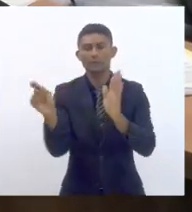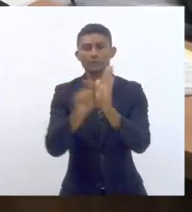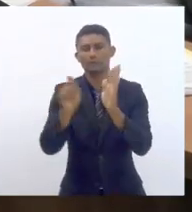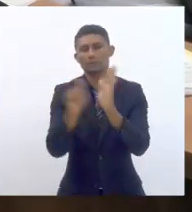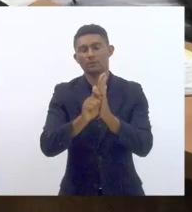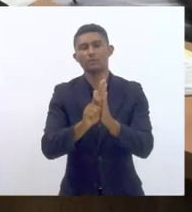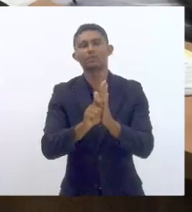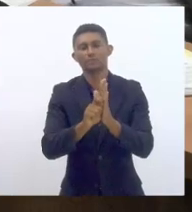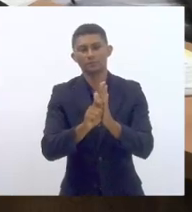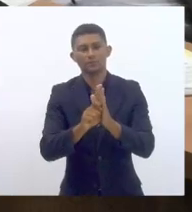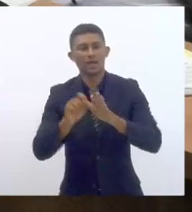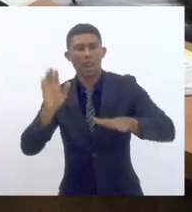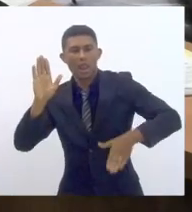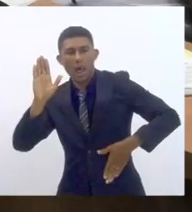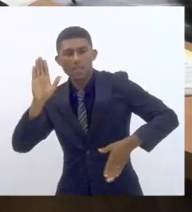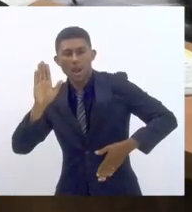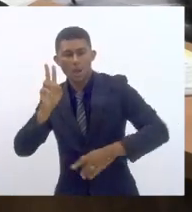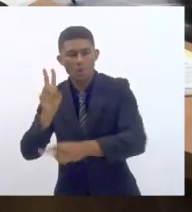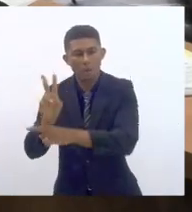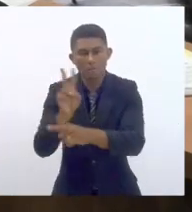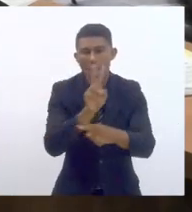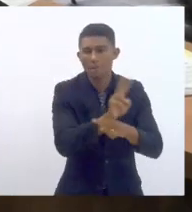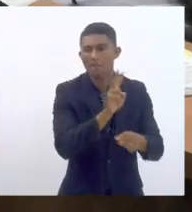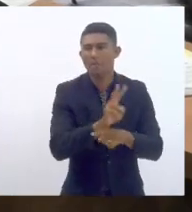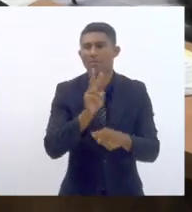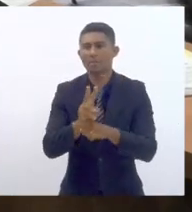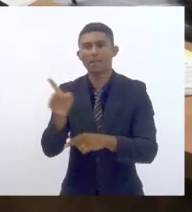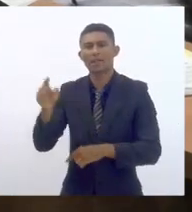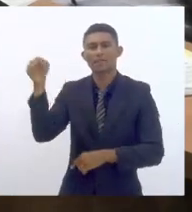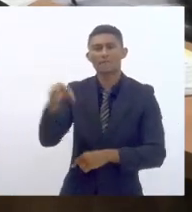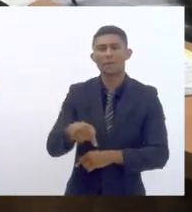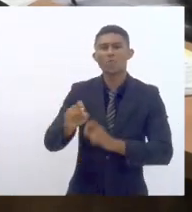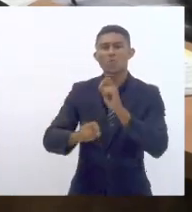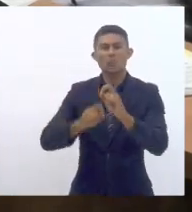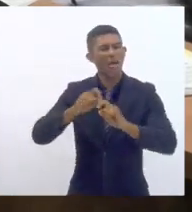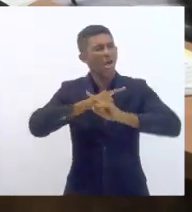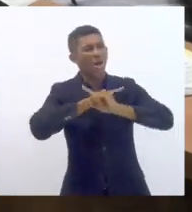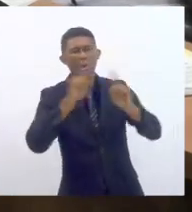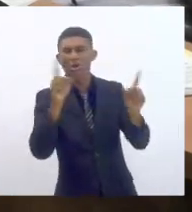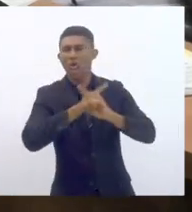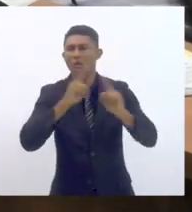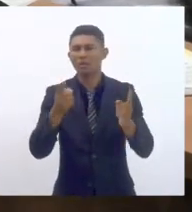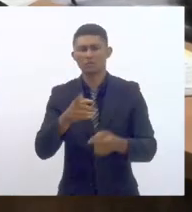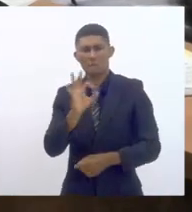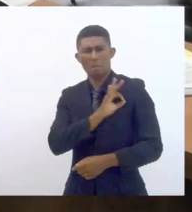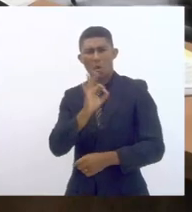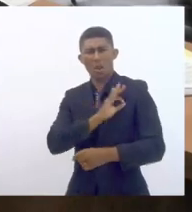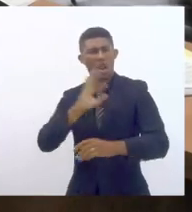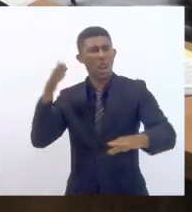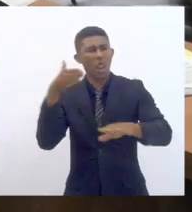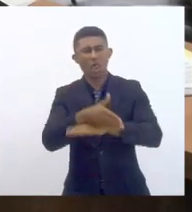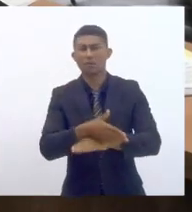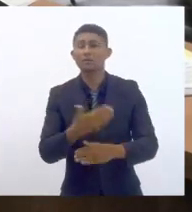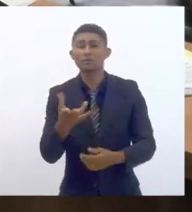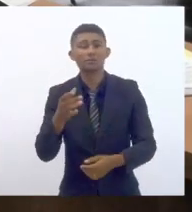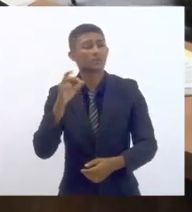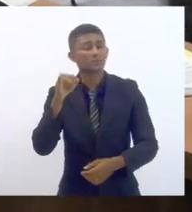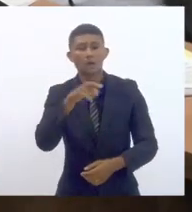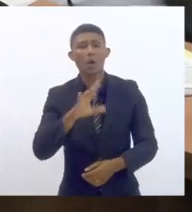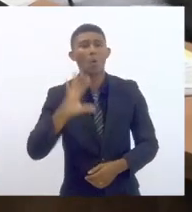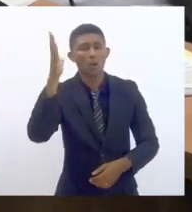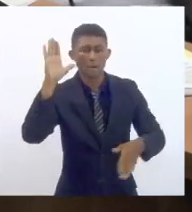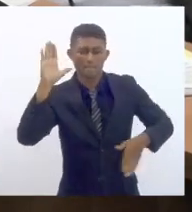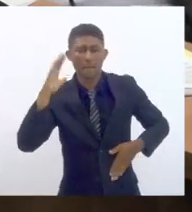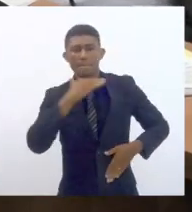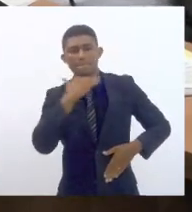vagabundo, ladrão, traficante, né? Ela vem para cá agora criticar as incursões policiais. Morre o vagabundo, ela